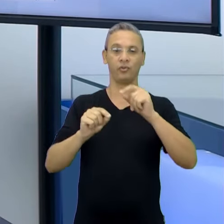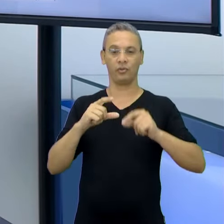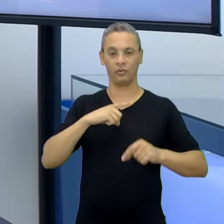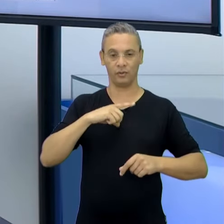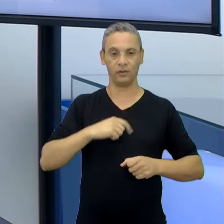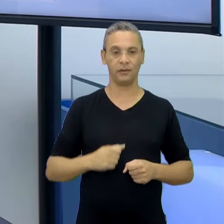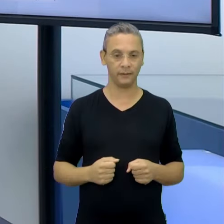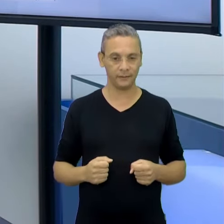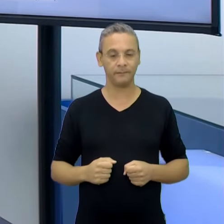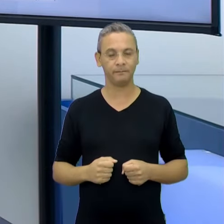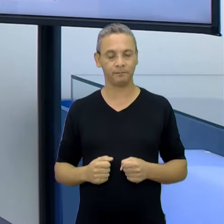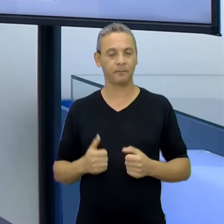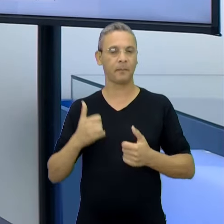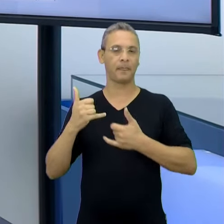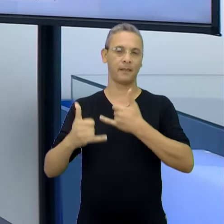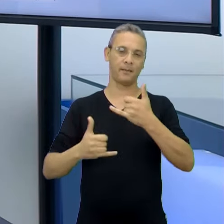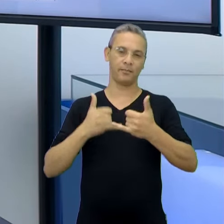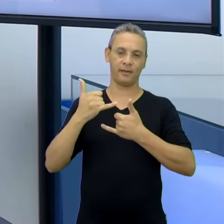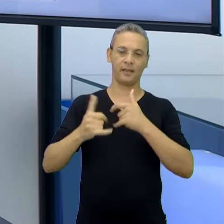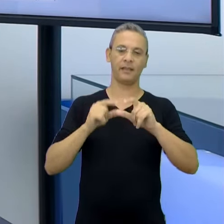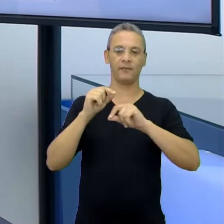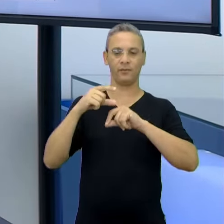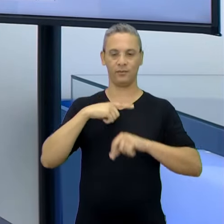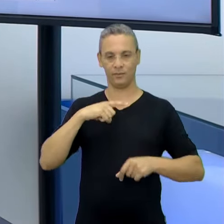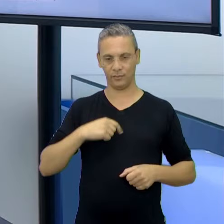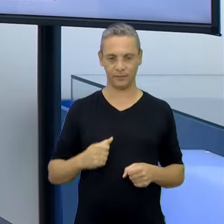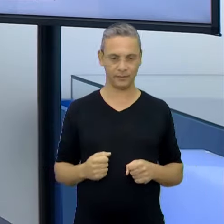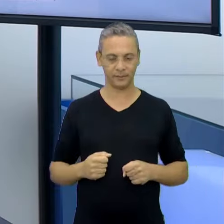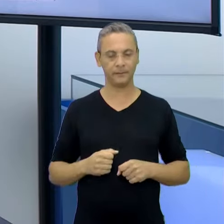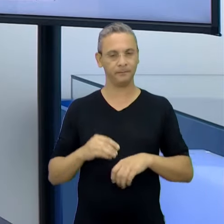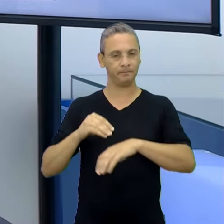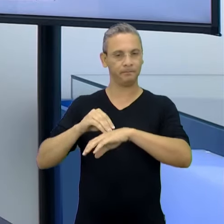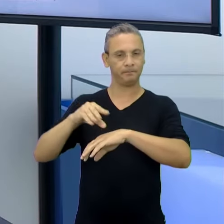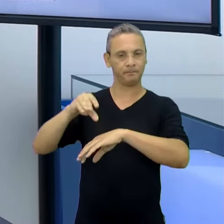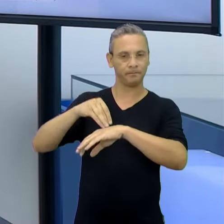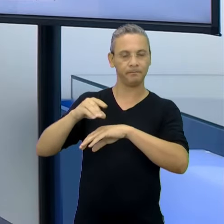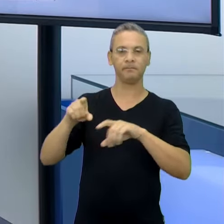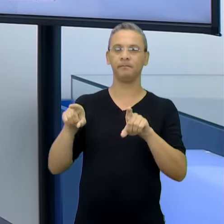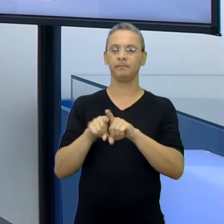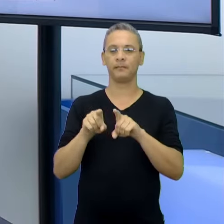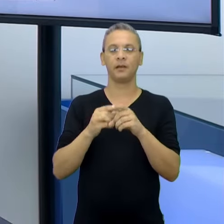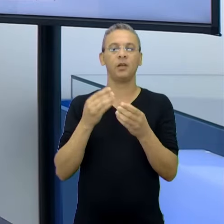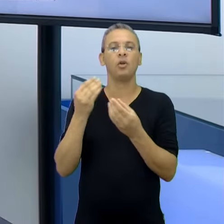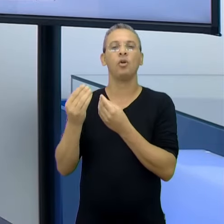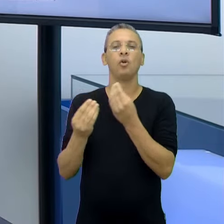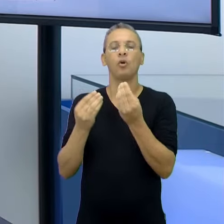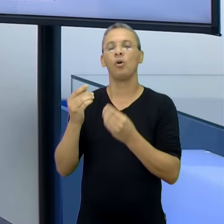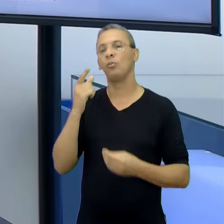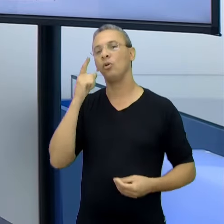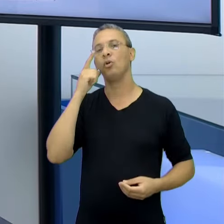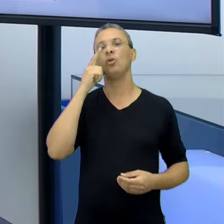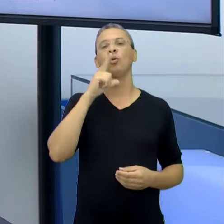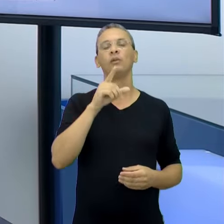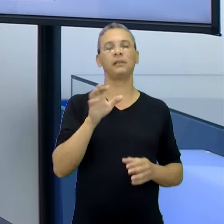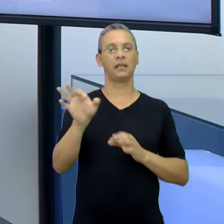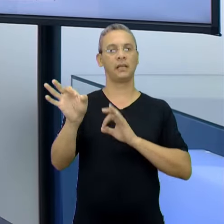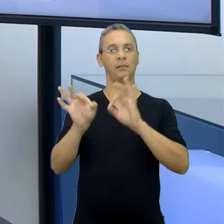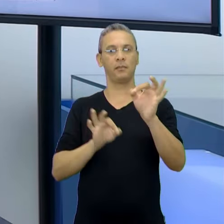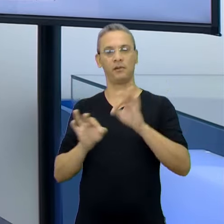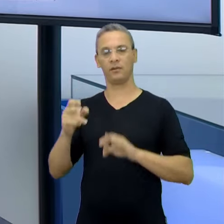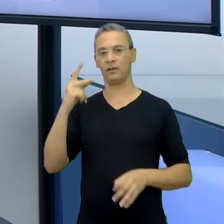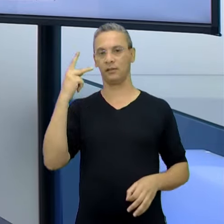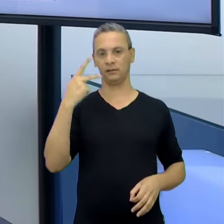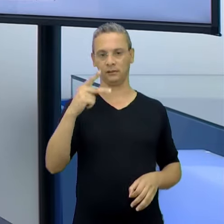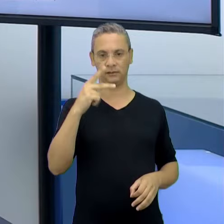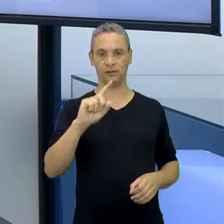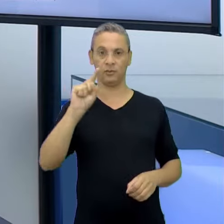fazer um tipo de uma brincadeira aqui, e eu vou te orientar também a como é que você vai se planejar